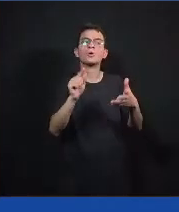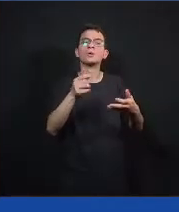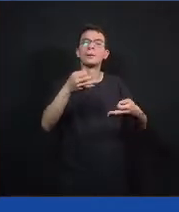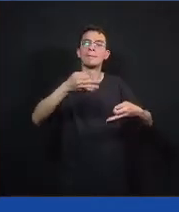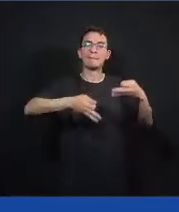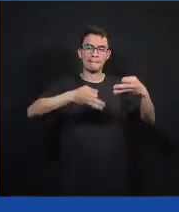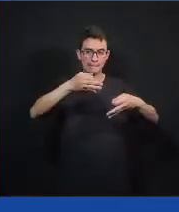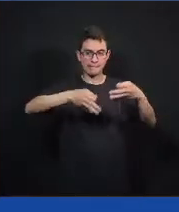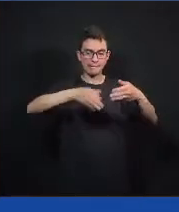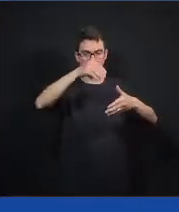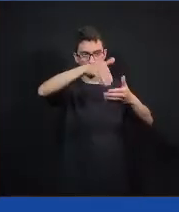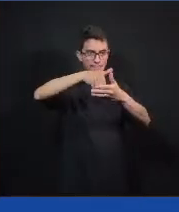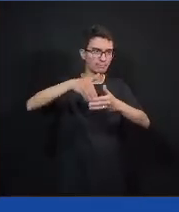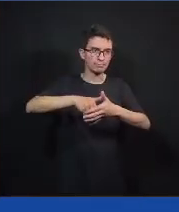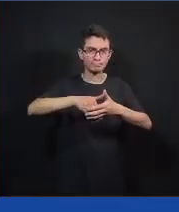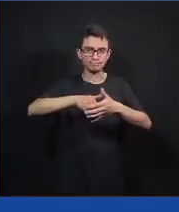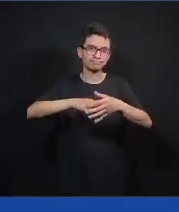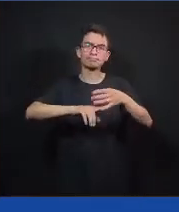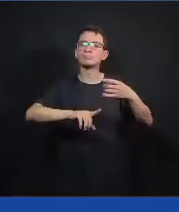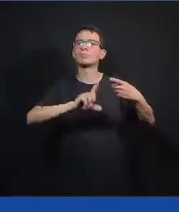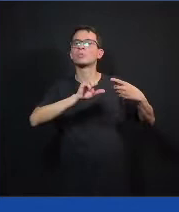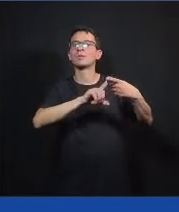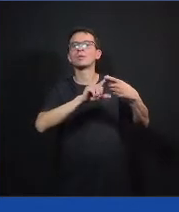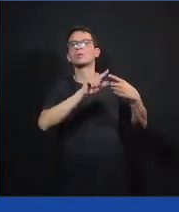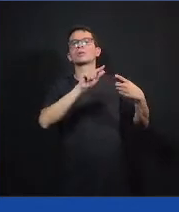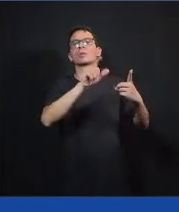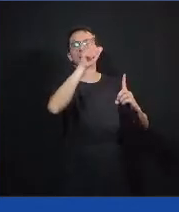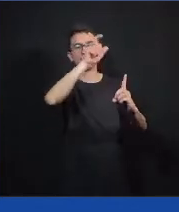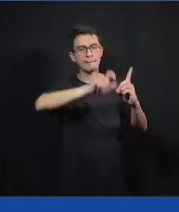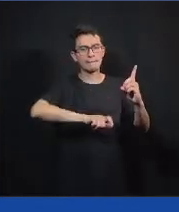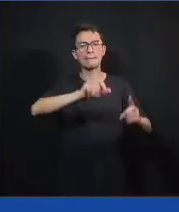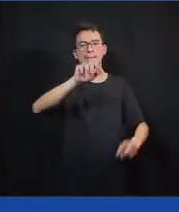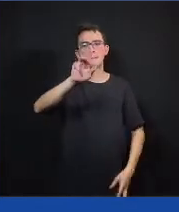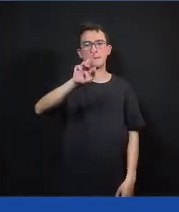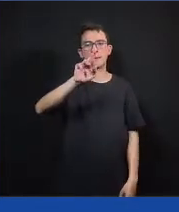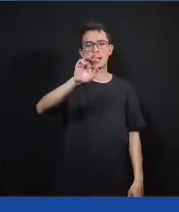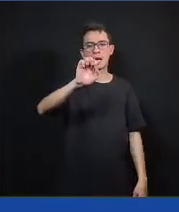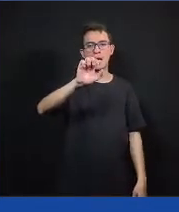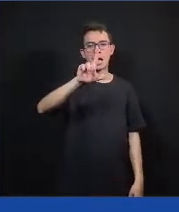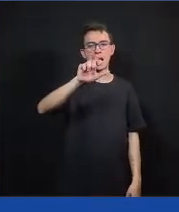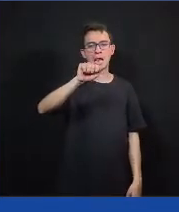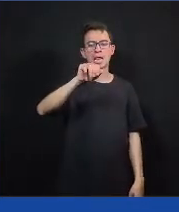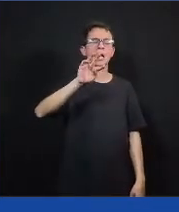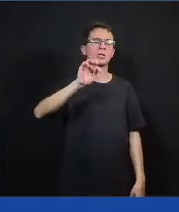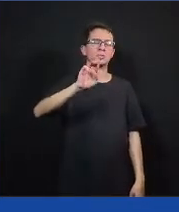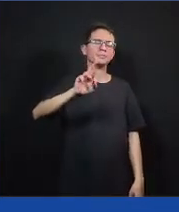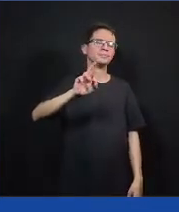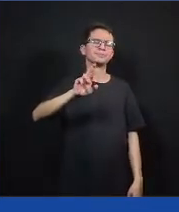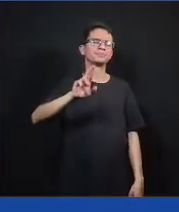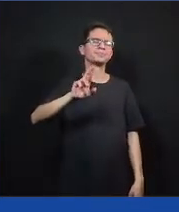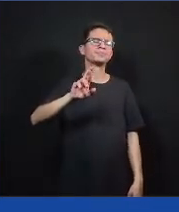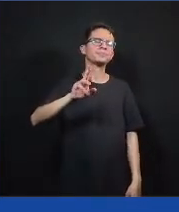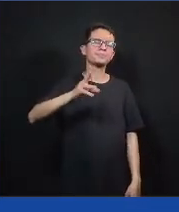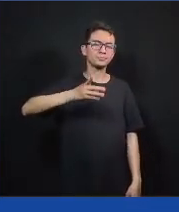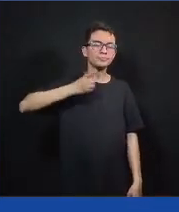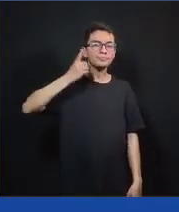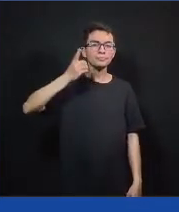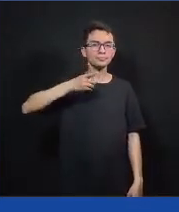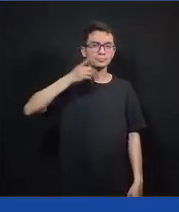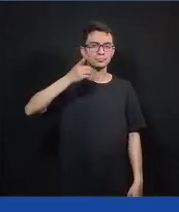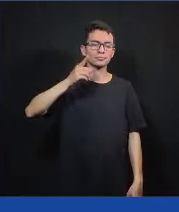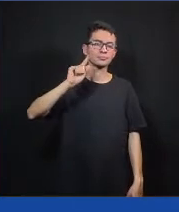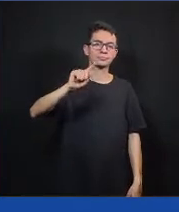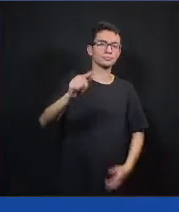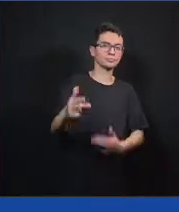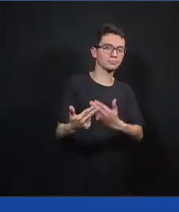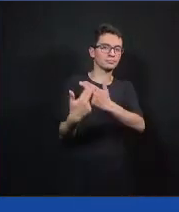relator. Não há como se falar processo legislativo sem falar do relator. O relator é o deputado que fica incumbido de